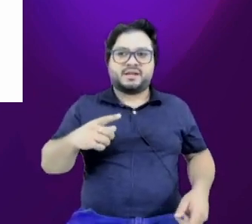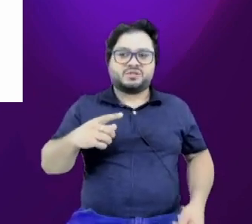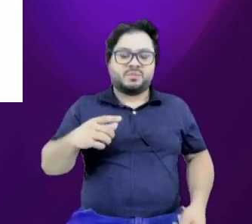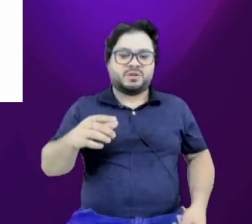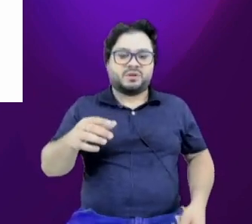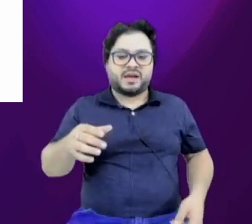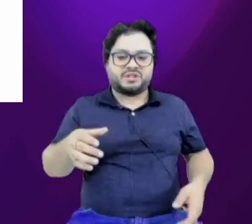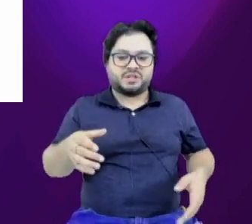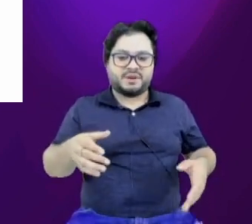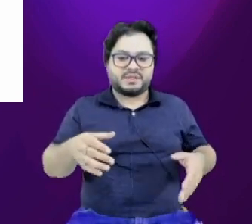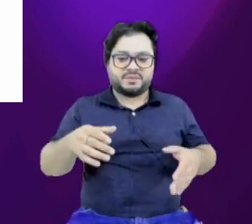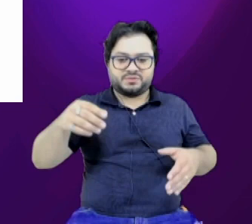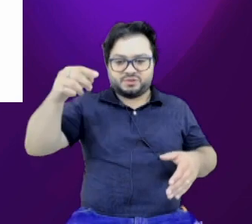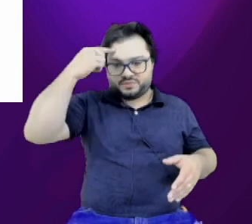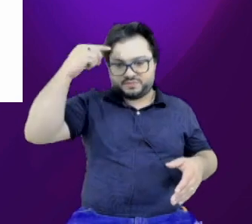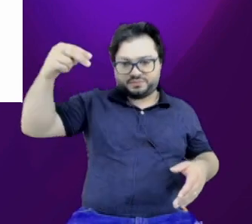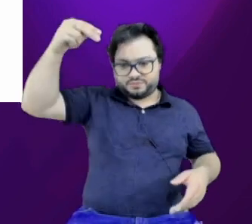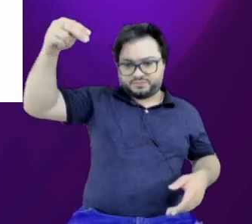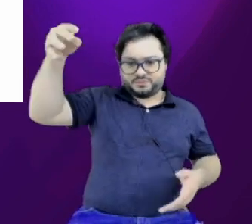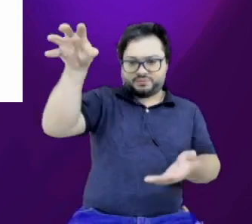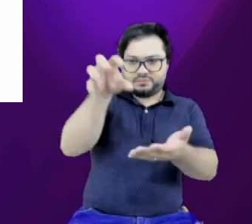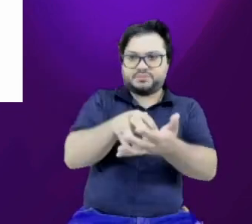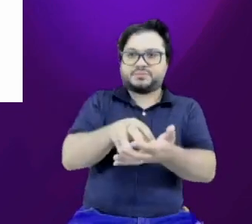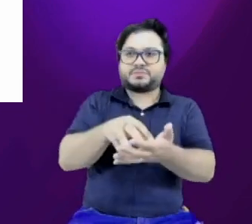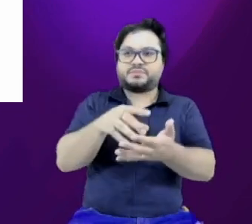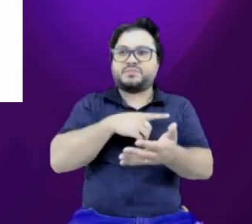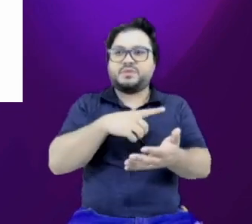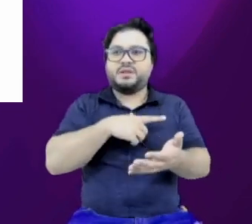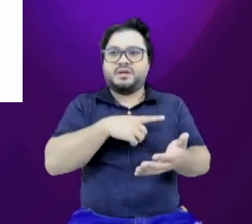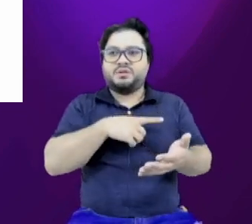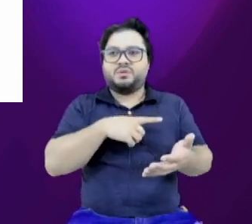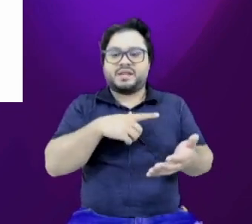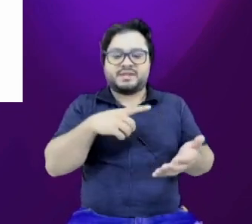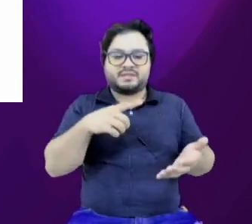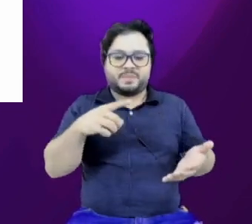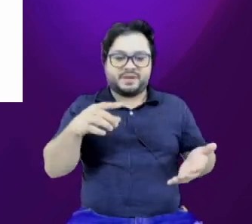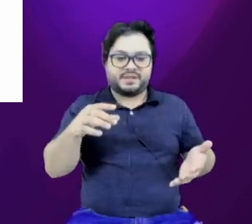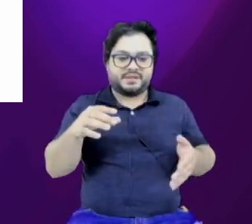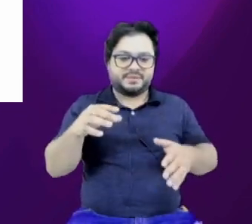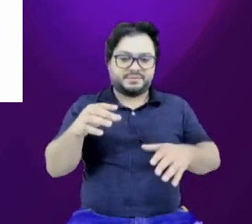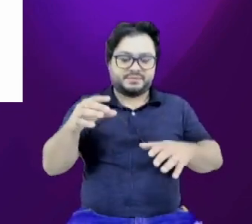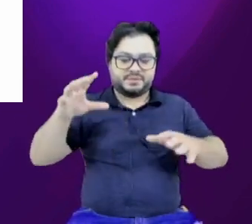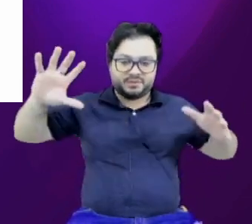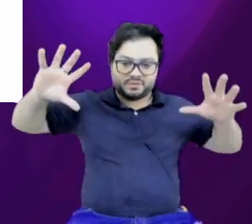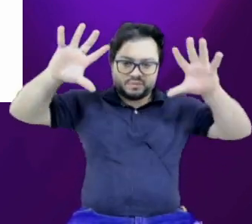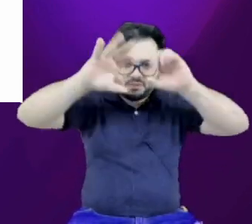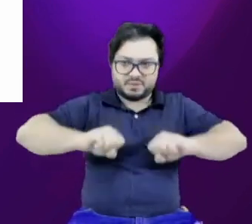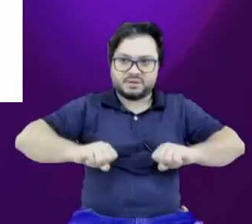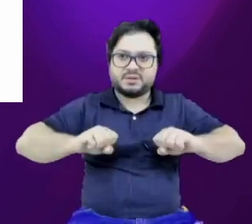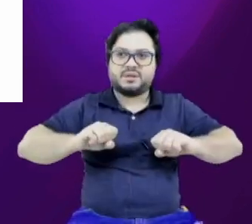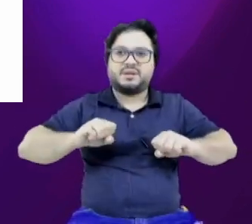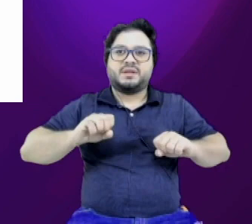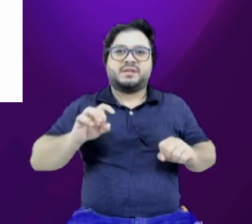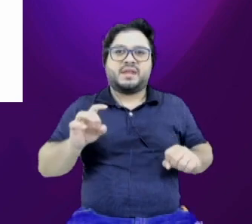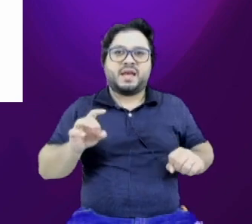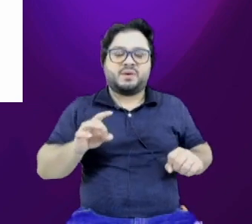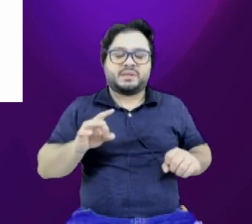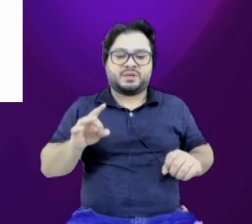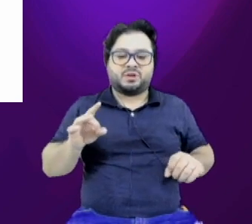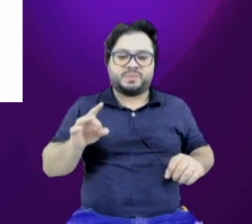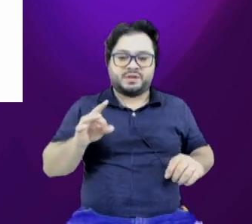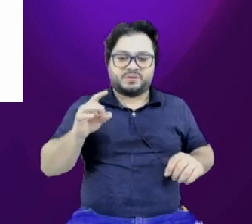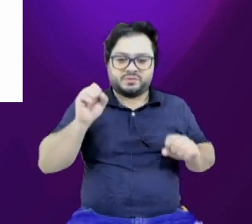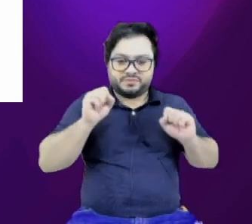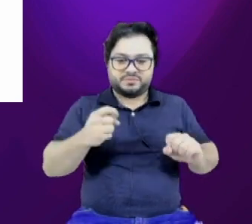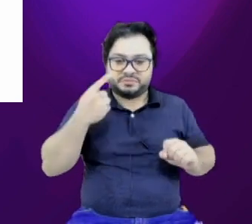que no Norte e no Centro-Oeste nós temos tão poucos patologistas. E o apagão não é só no Brasil. A gente pode ver aqui